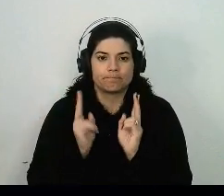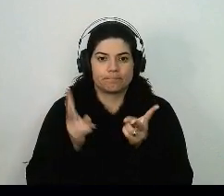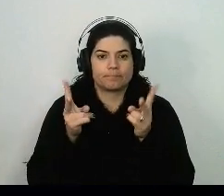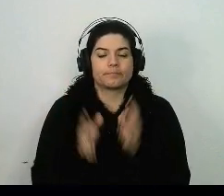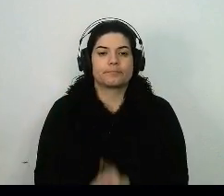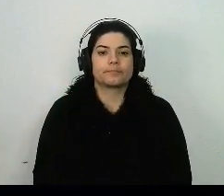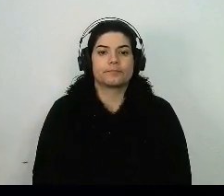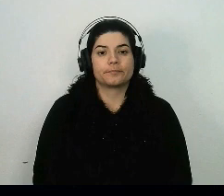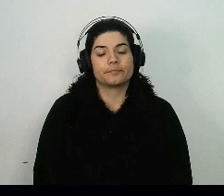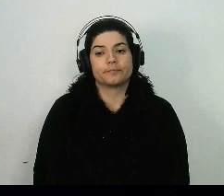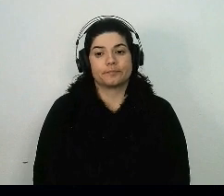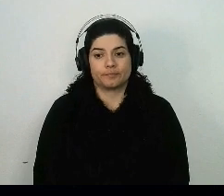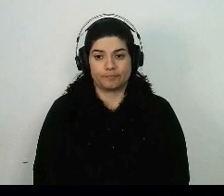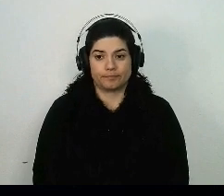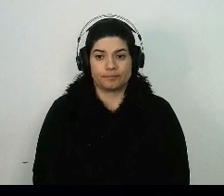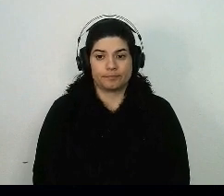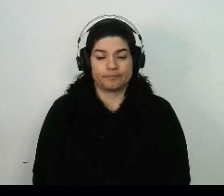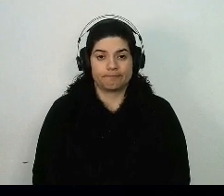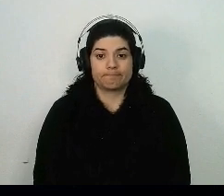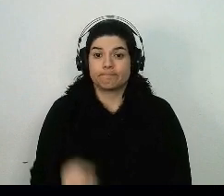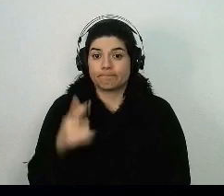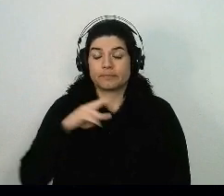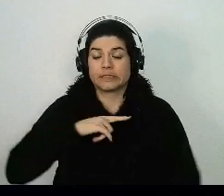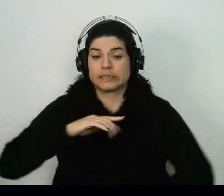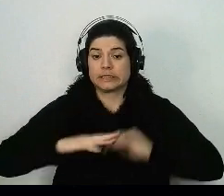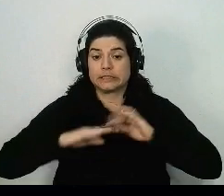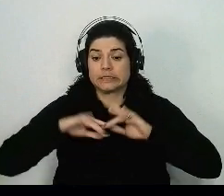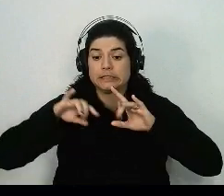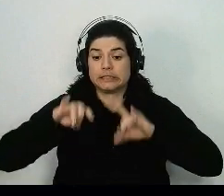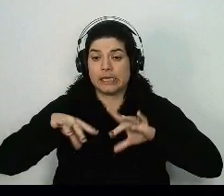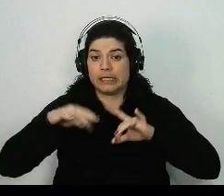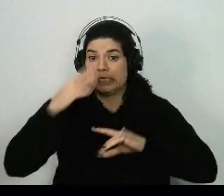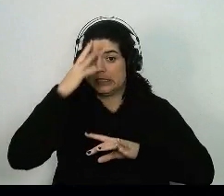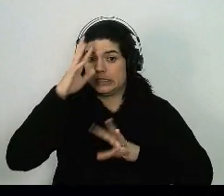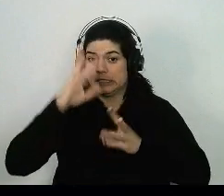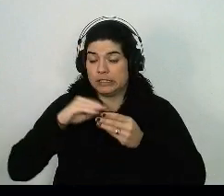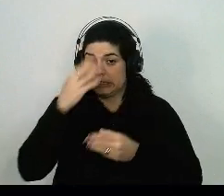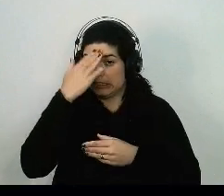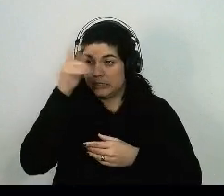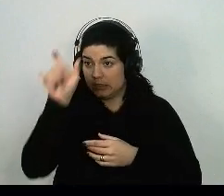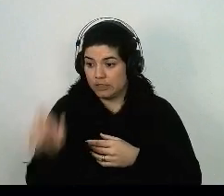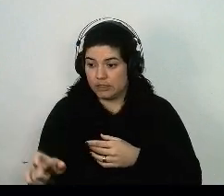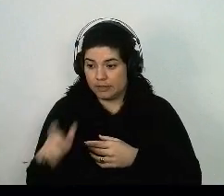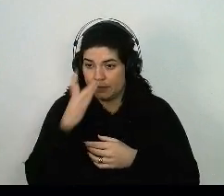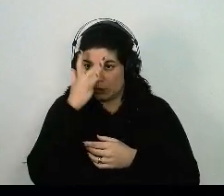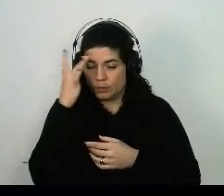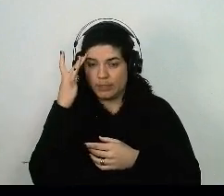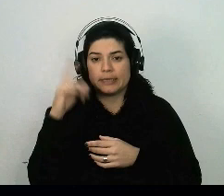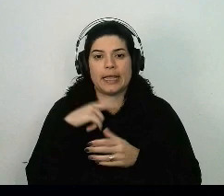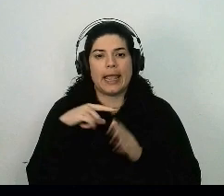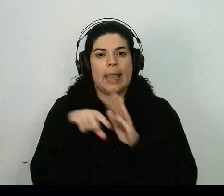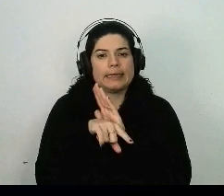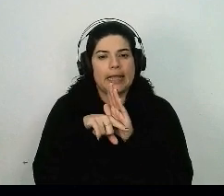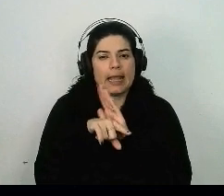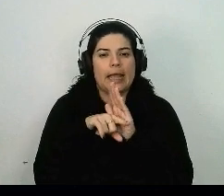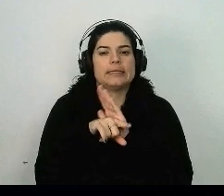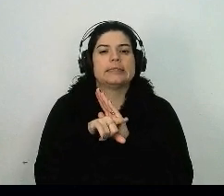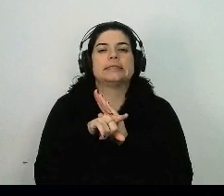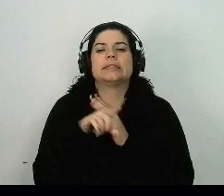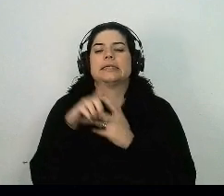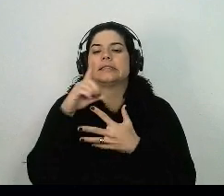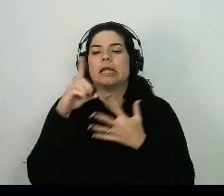perdão, algumas técnicas para a gente compreender o usuário, tá? A gente tem análise de dados,